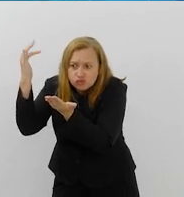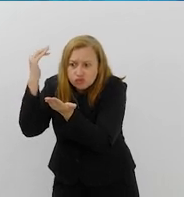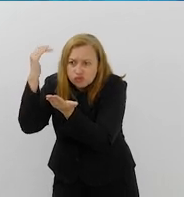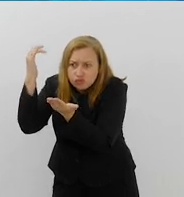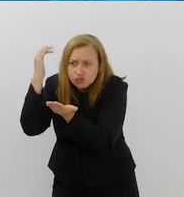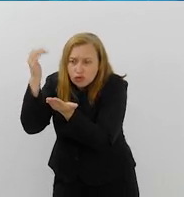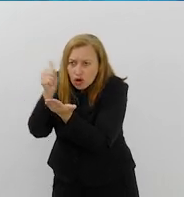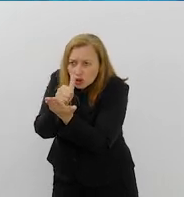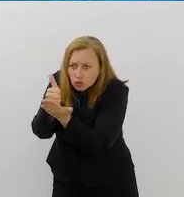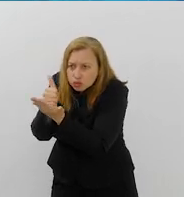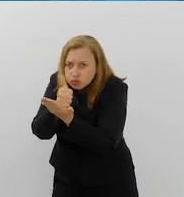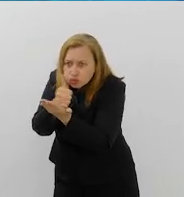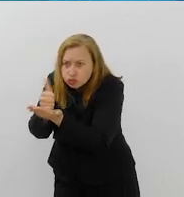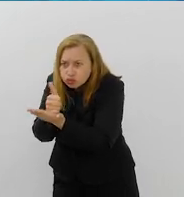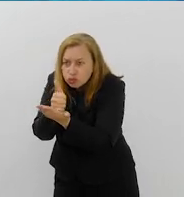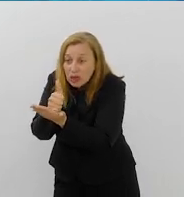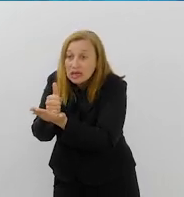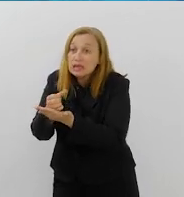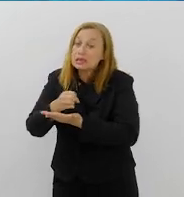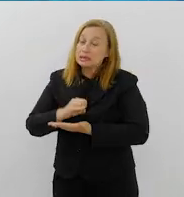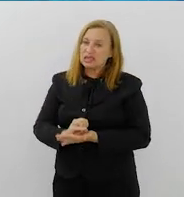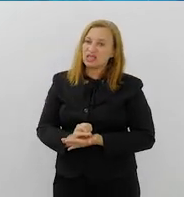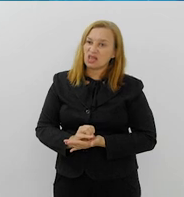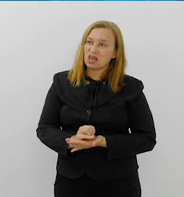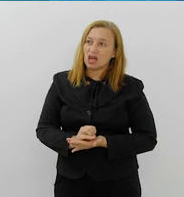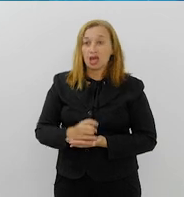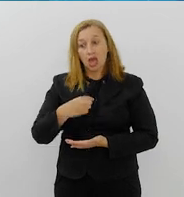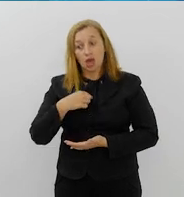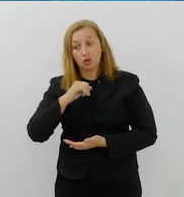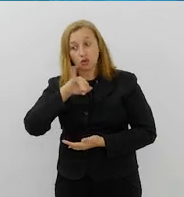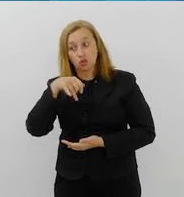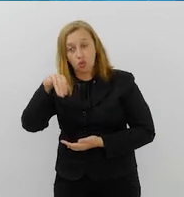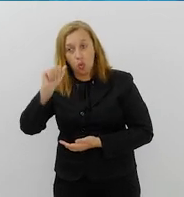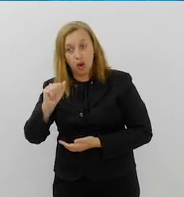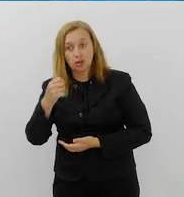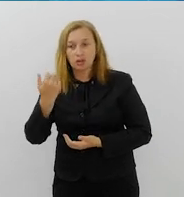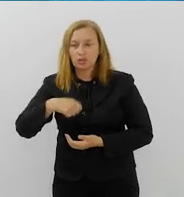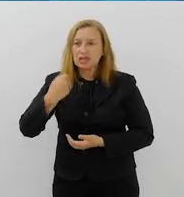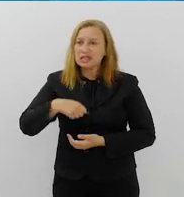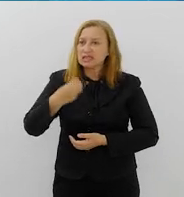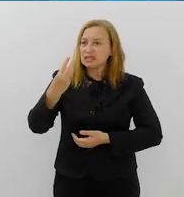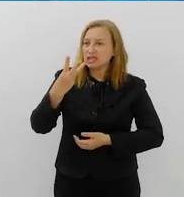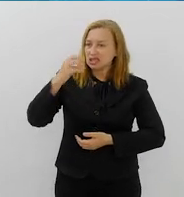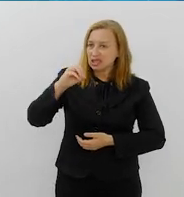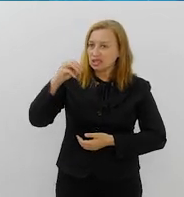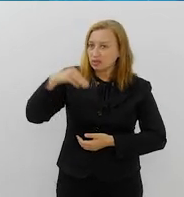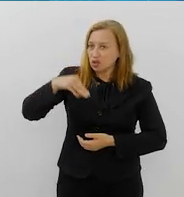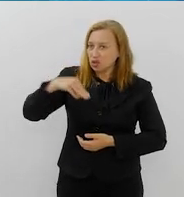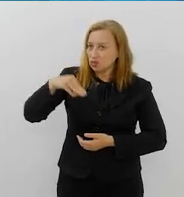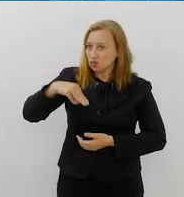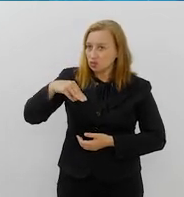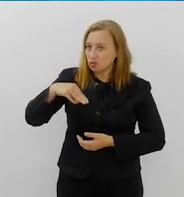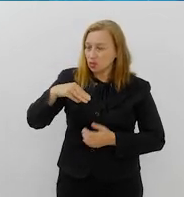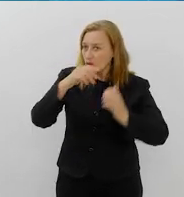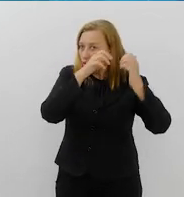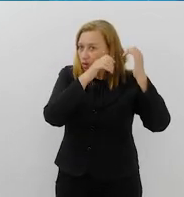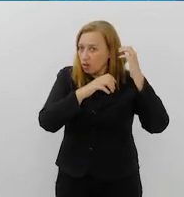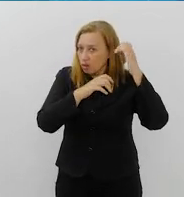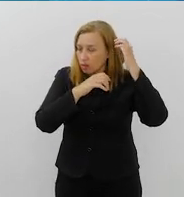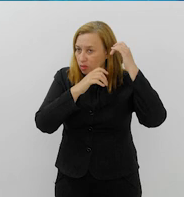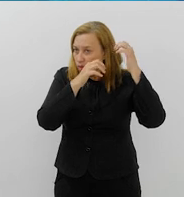ativado. E ele é muito singular. Se eu, Joana, preciso de 30 minutos para eu ativar meu